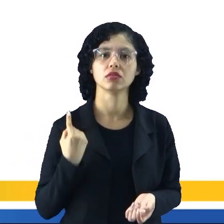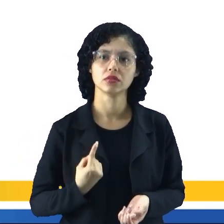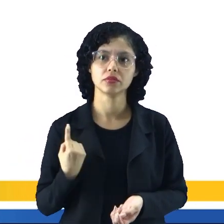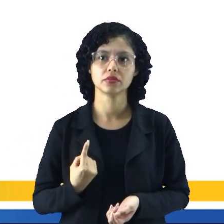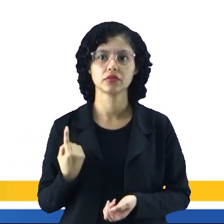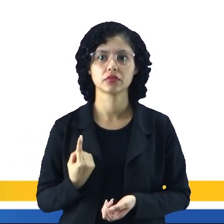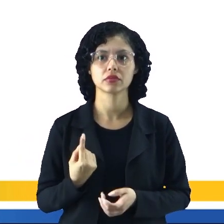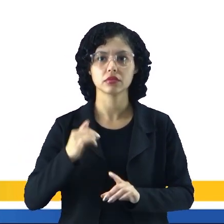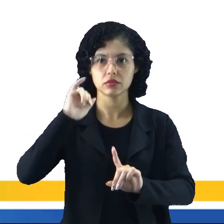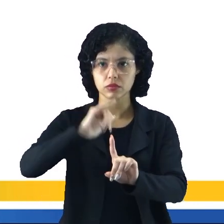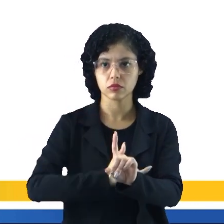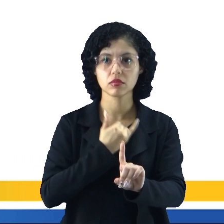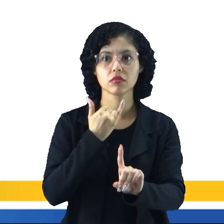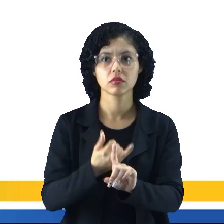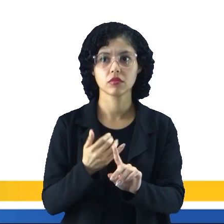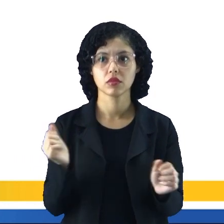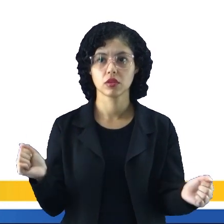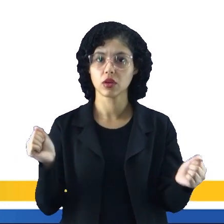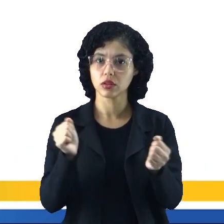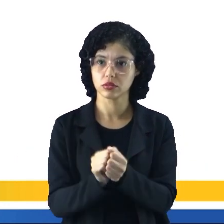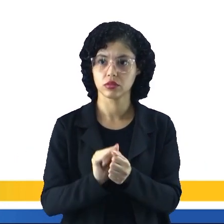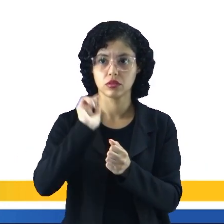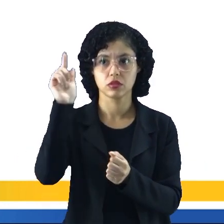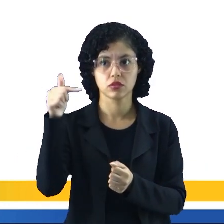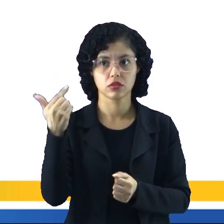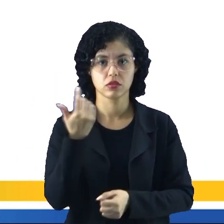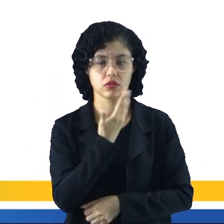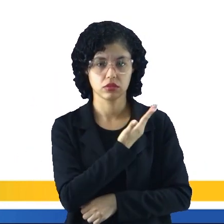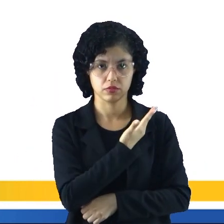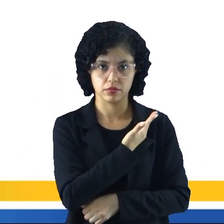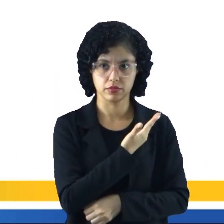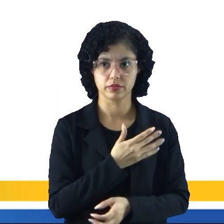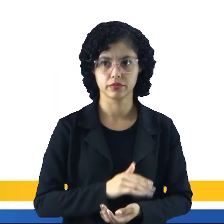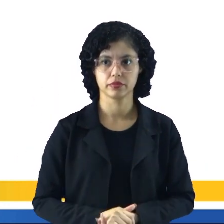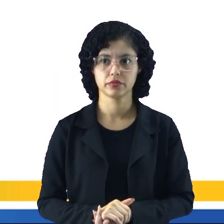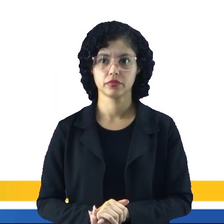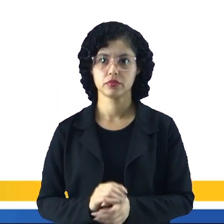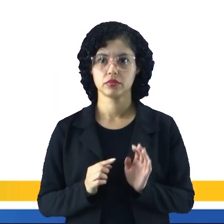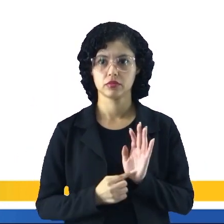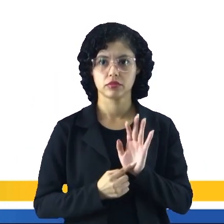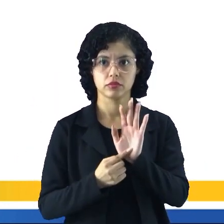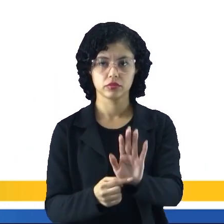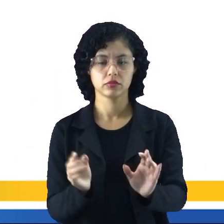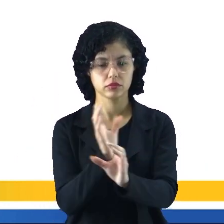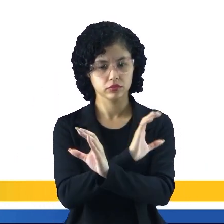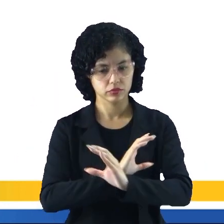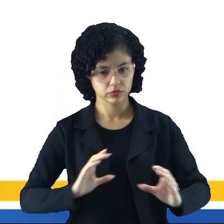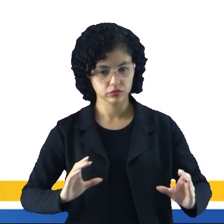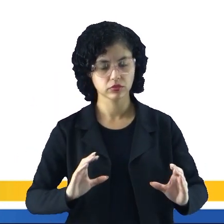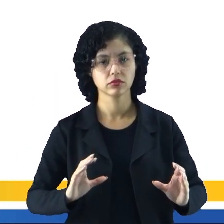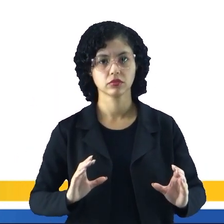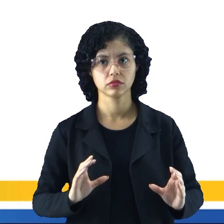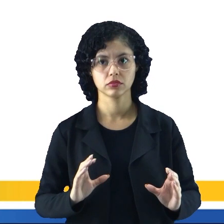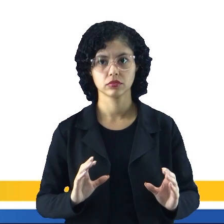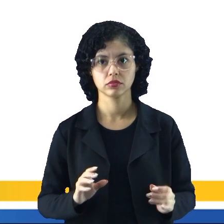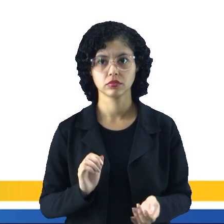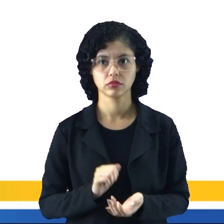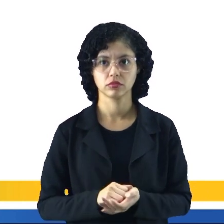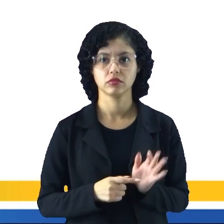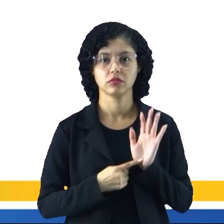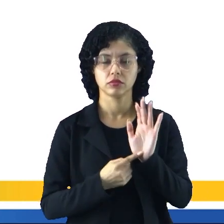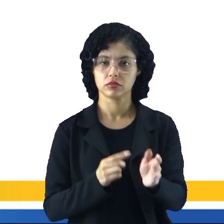sozinho com o bullying junta-te com os teus amigos mostra-te confiante não